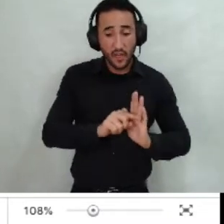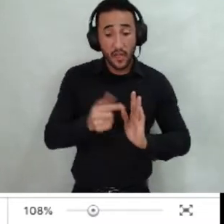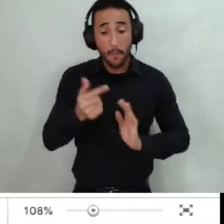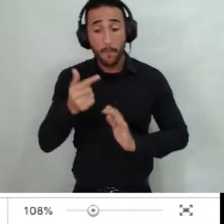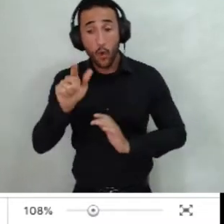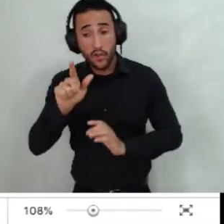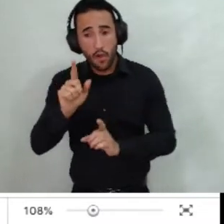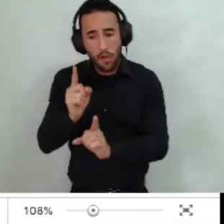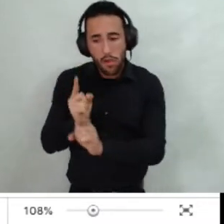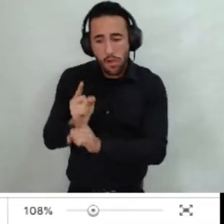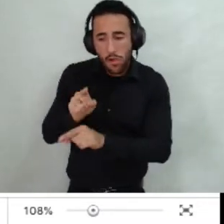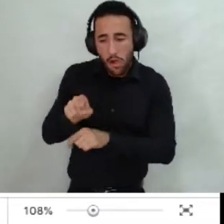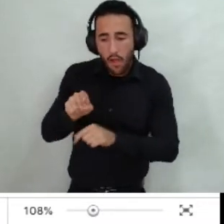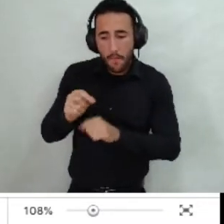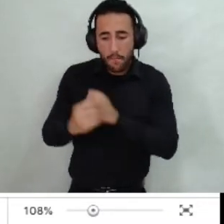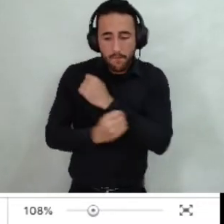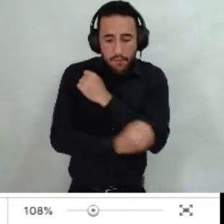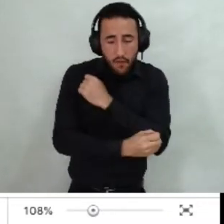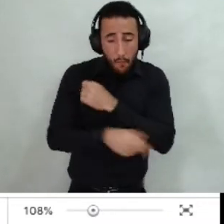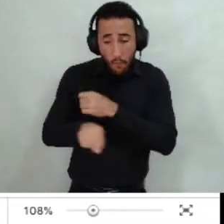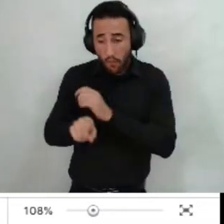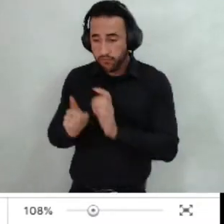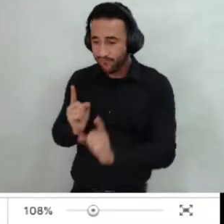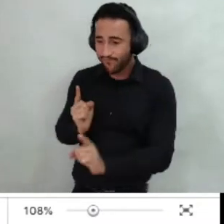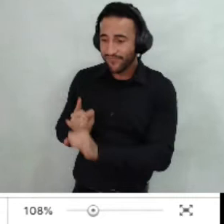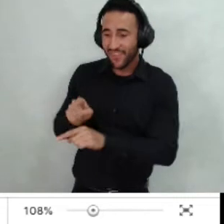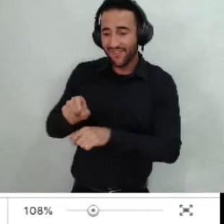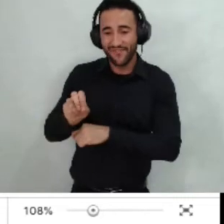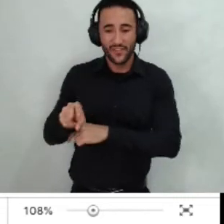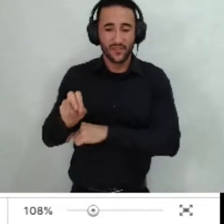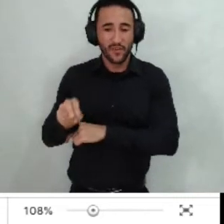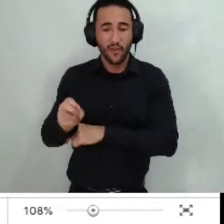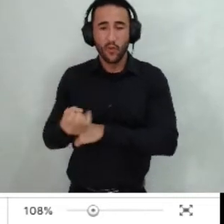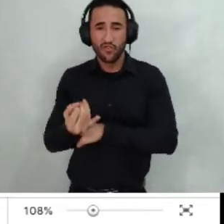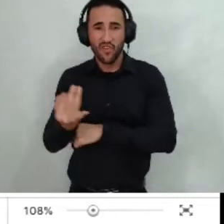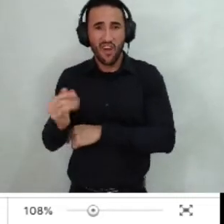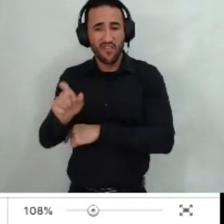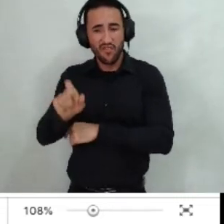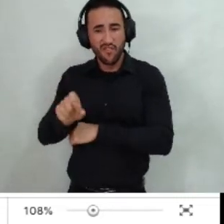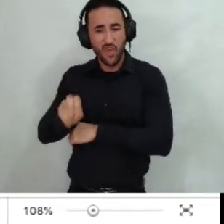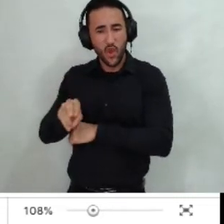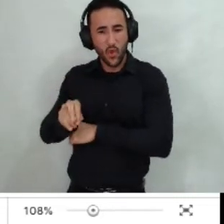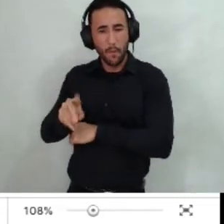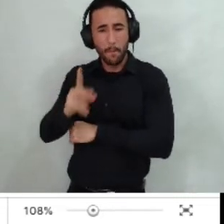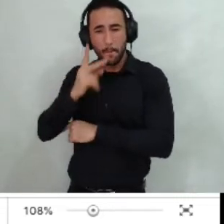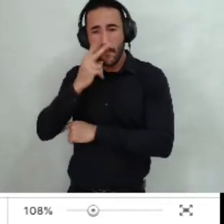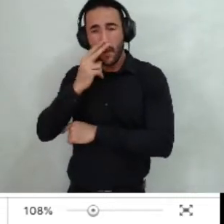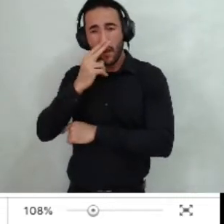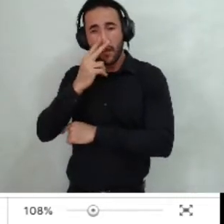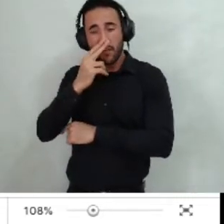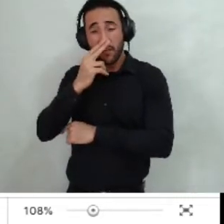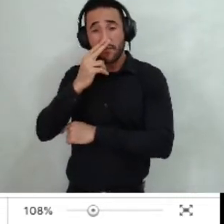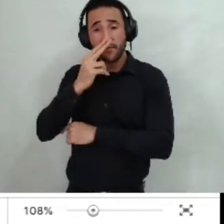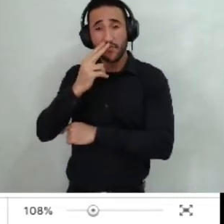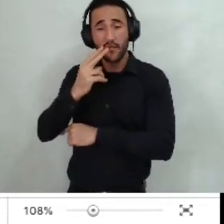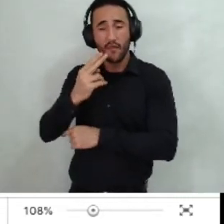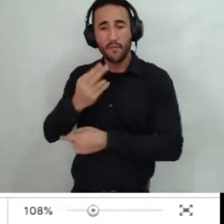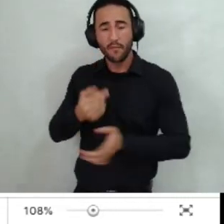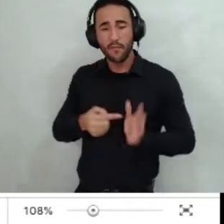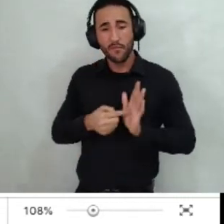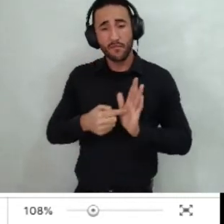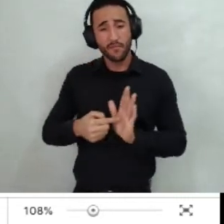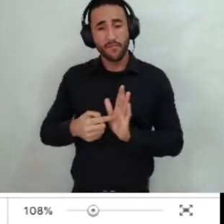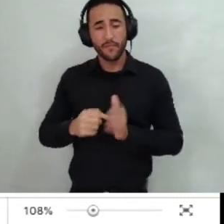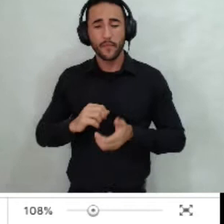CT, vejam, um CT razoável, então uma quantidade de vírus que a gente pode inferir bem razoável, e